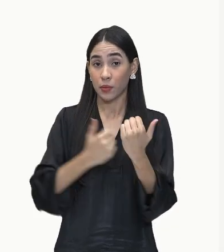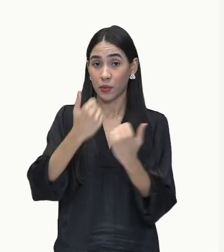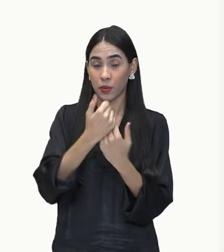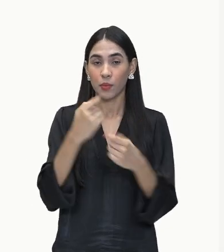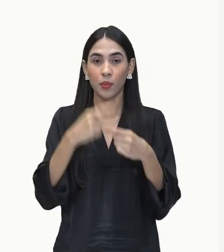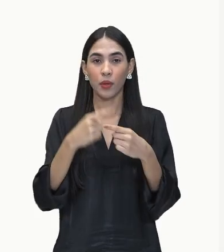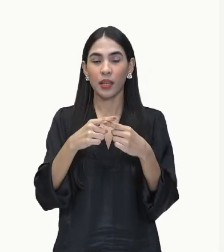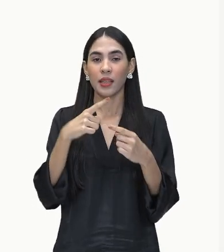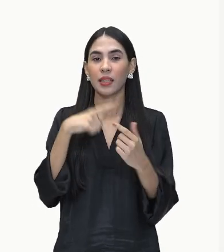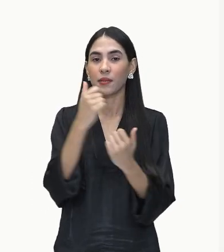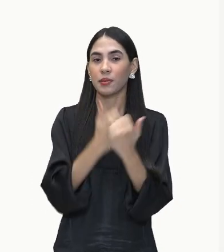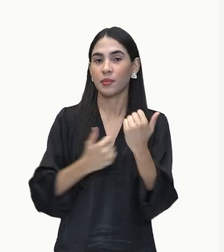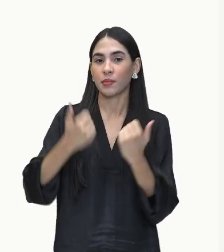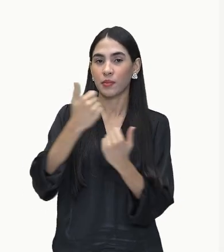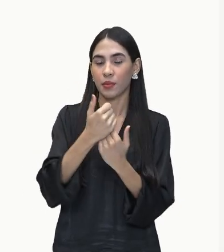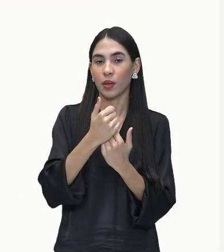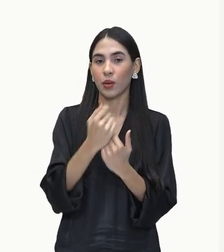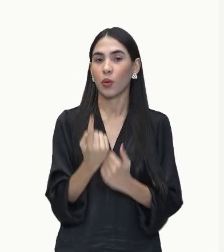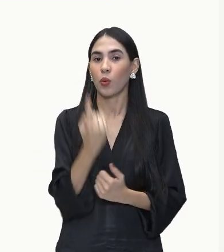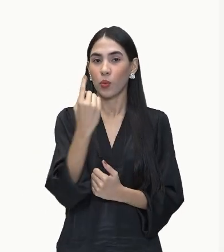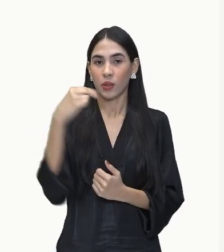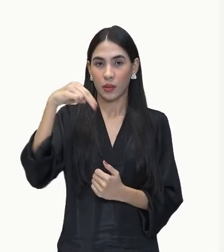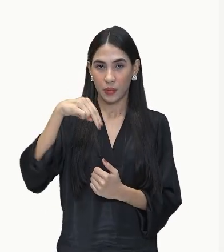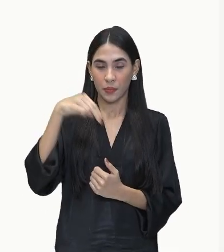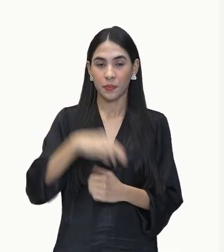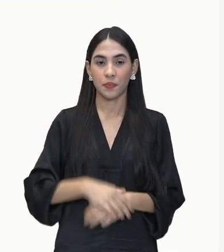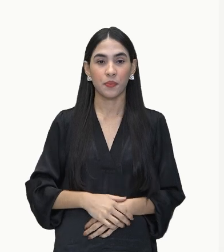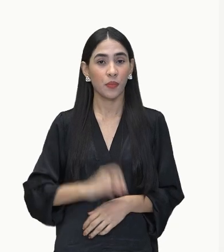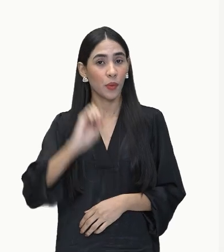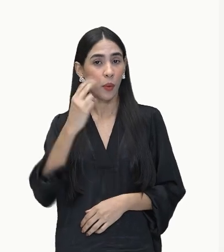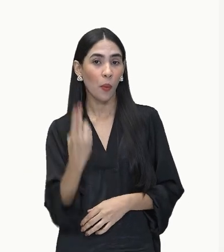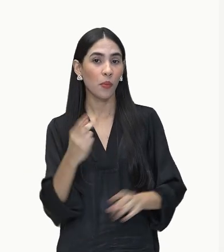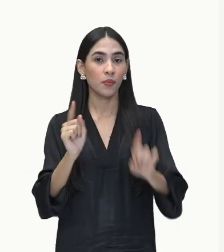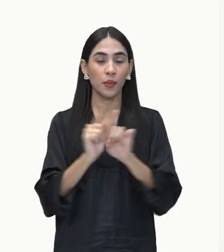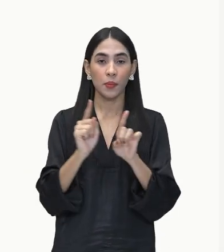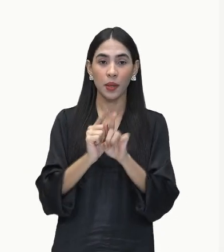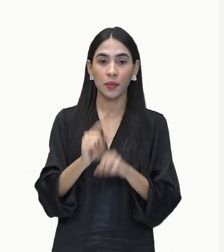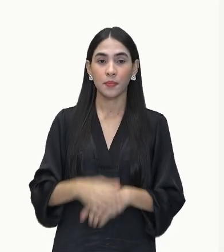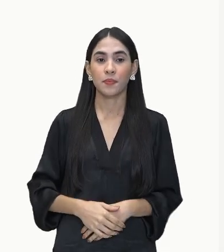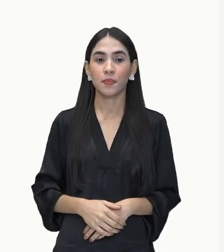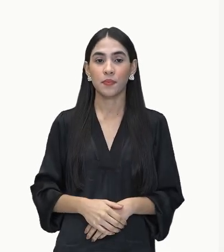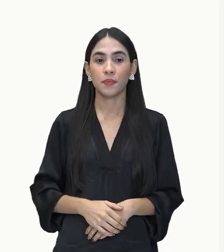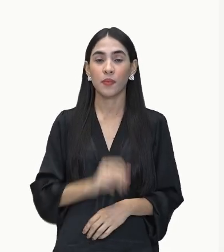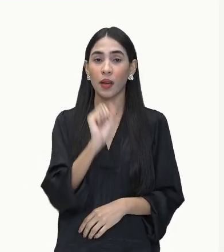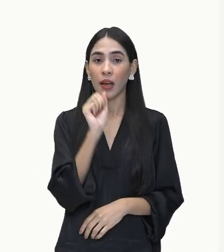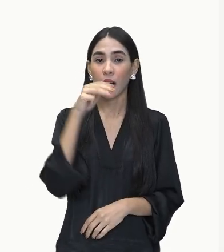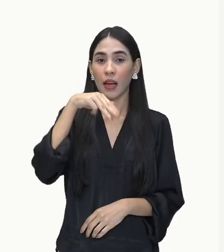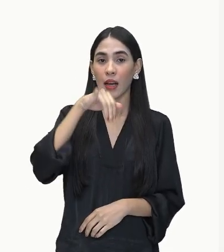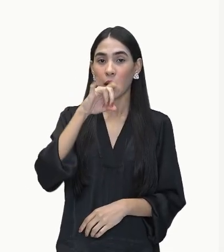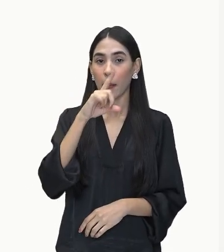houve a substituição em um nitrogênio. Ou ela pode ser uma amida